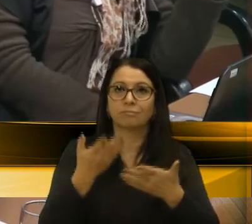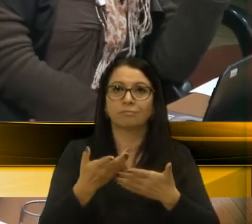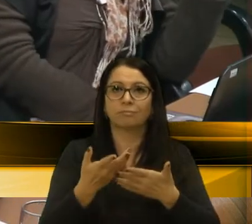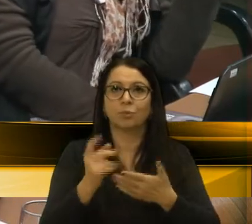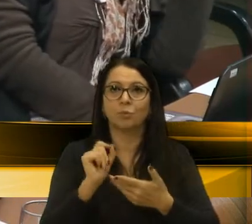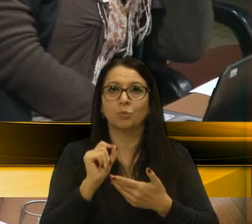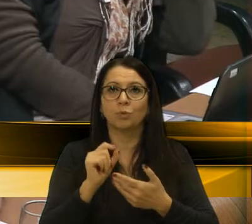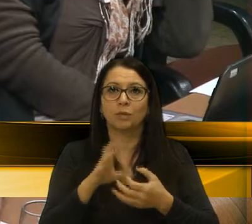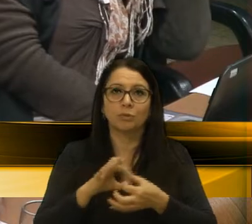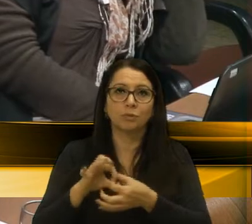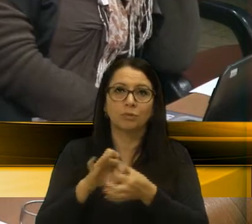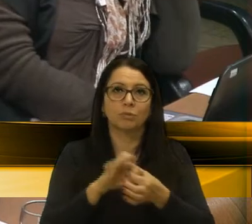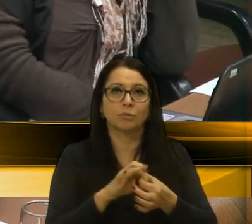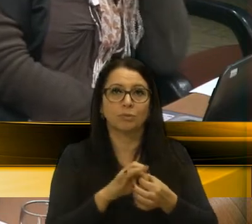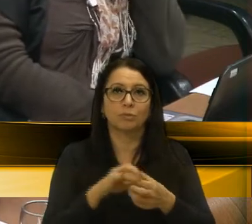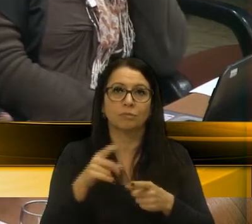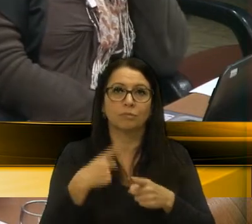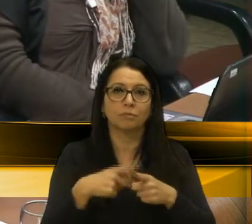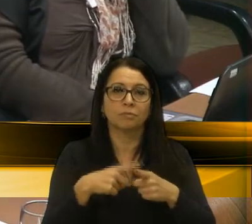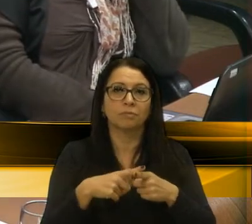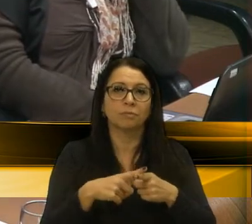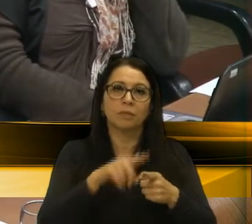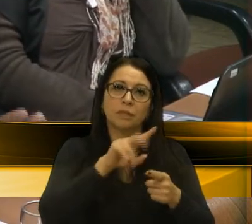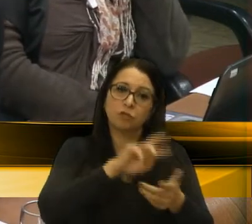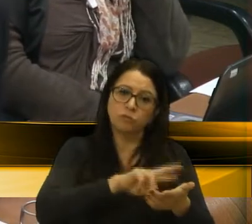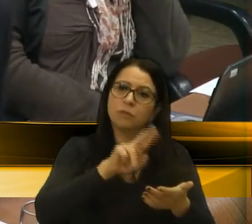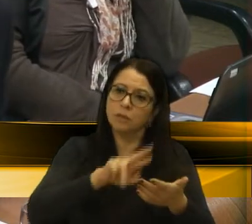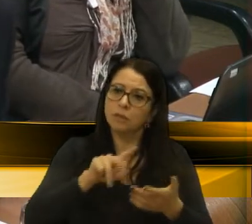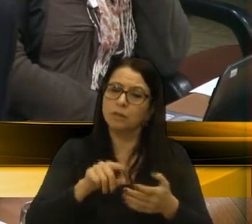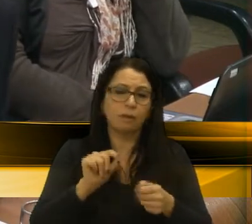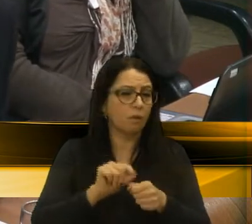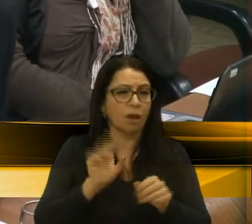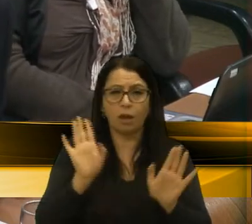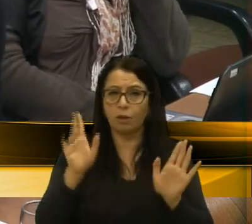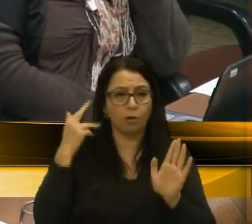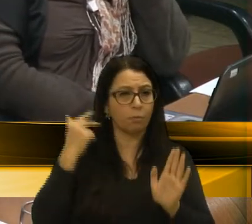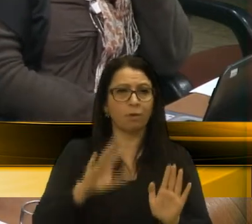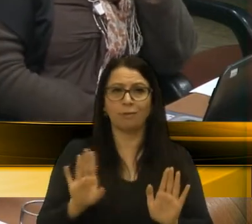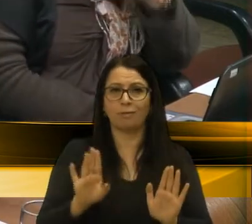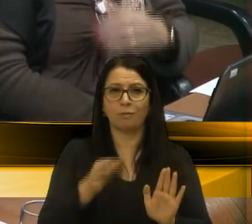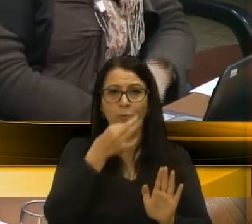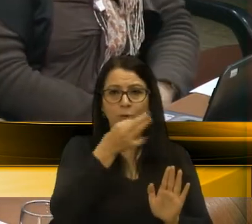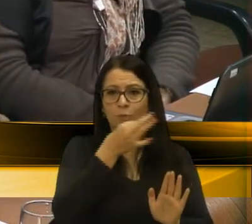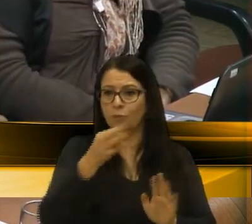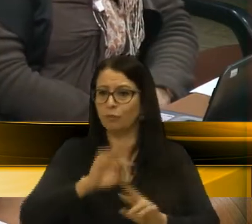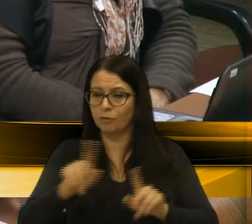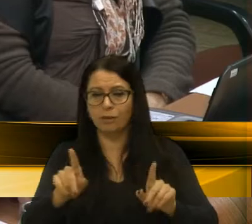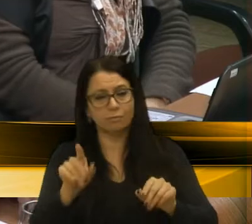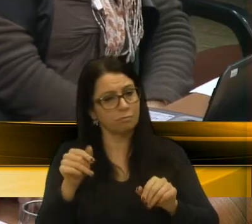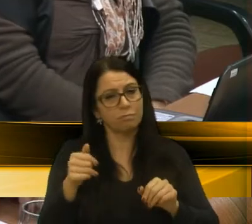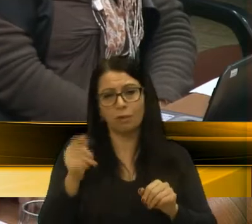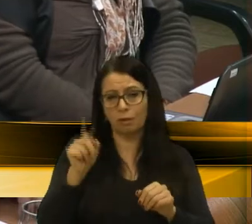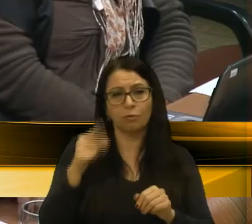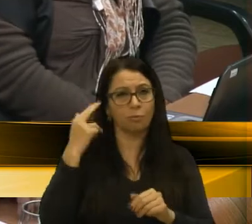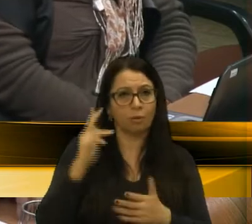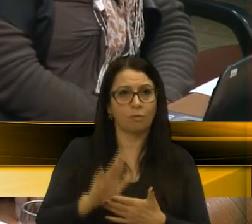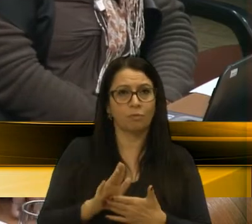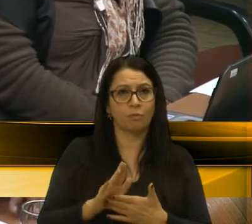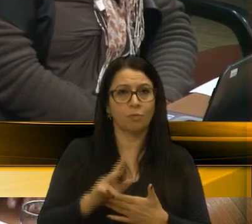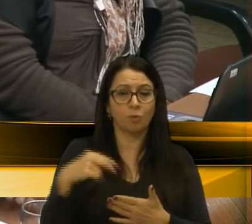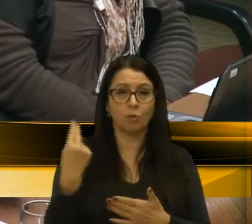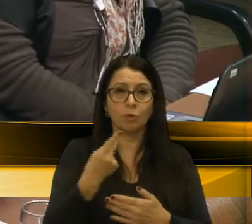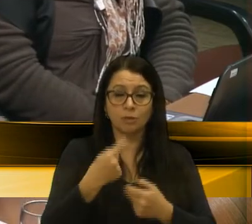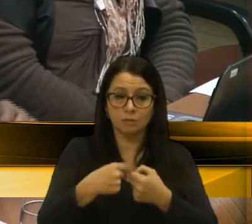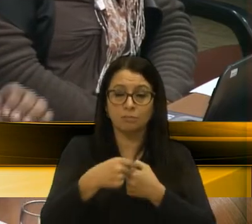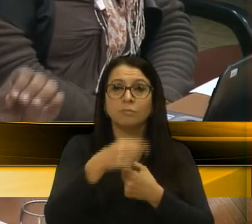aquilo que nos une, porque ter divergência, isso faz parte. Ter divergência faz parte, né? E nós, enquanto município de Caxias